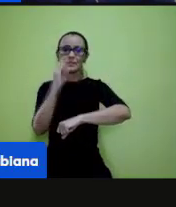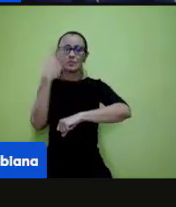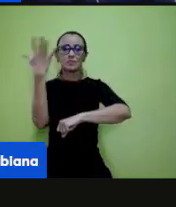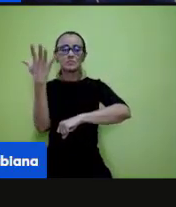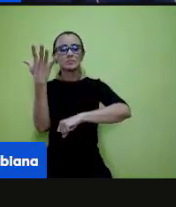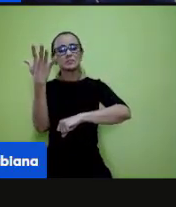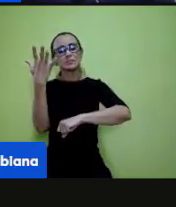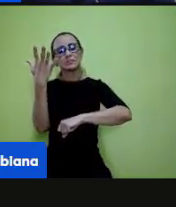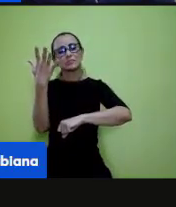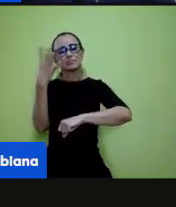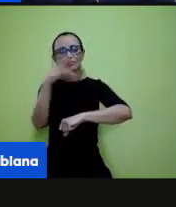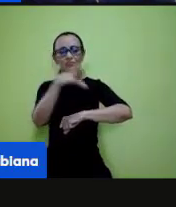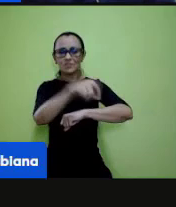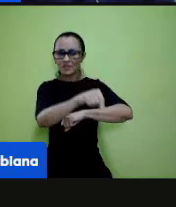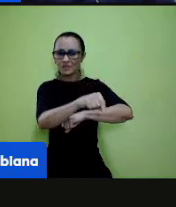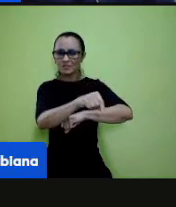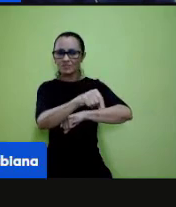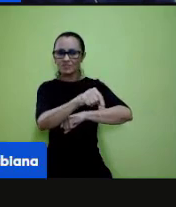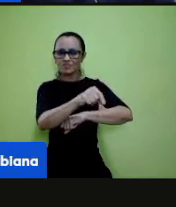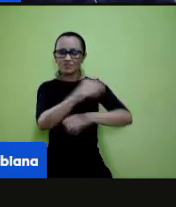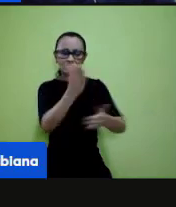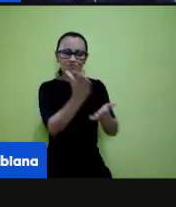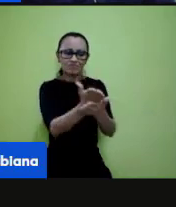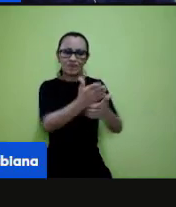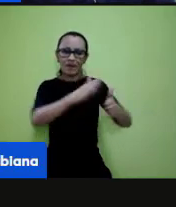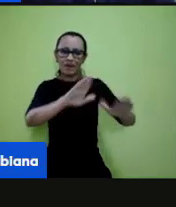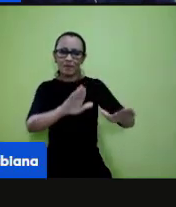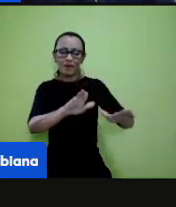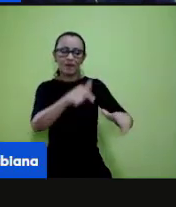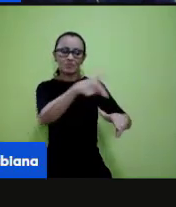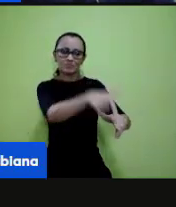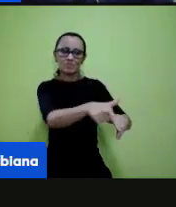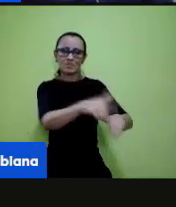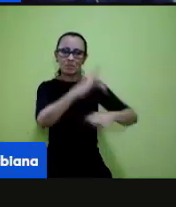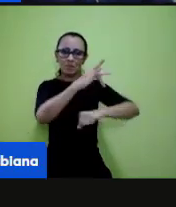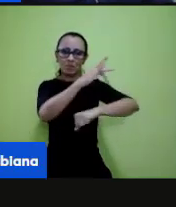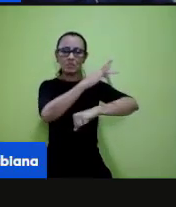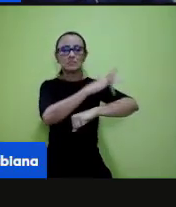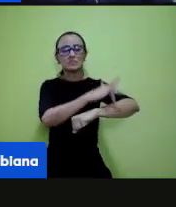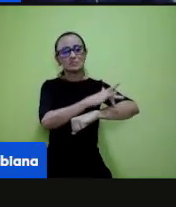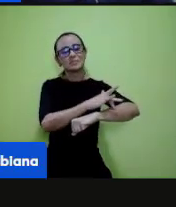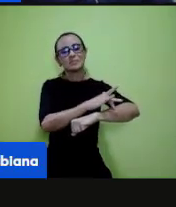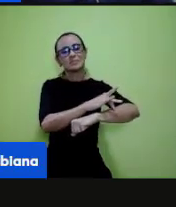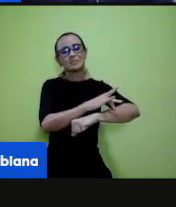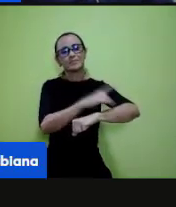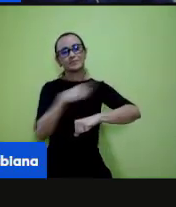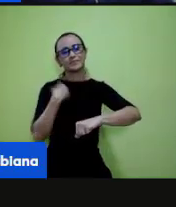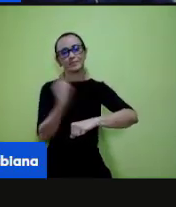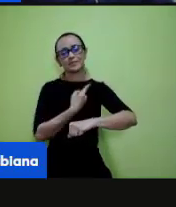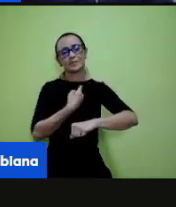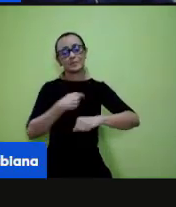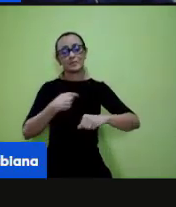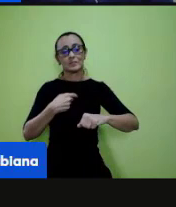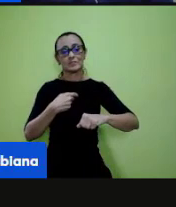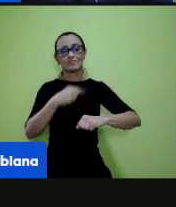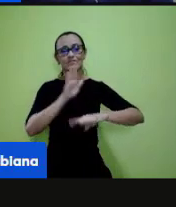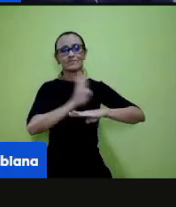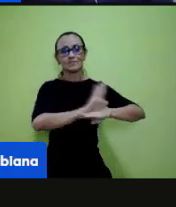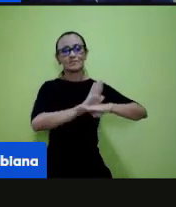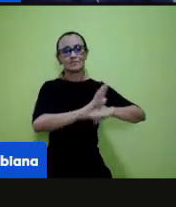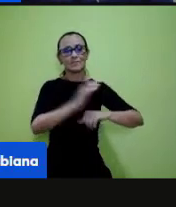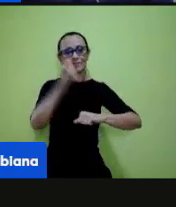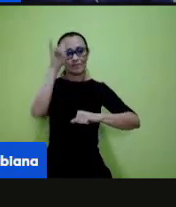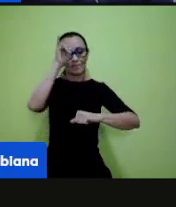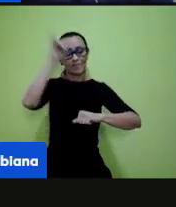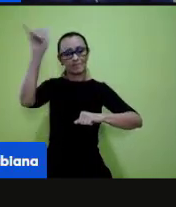mecânico, colocando a mão na massa, falando português, claro, nós vamos estar colaborando diretamente para evitar o